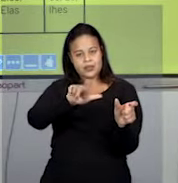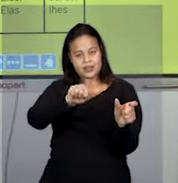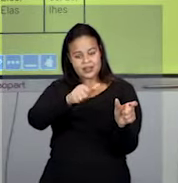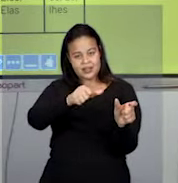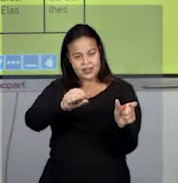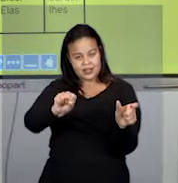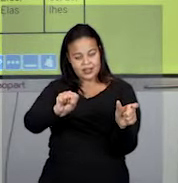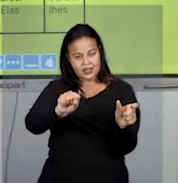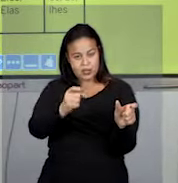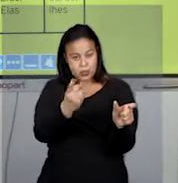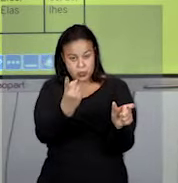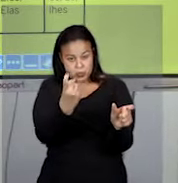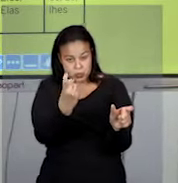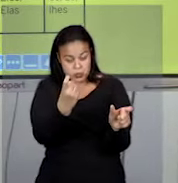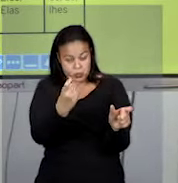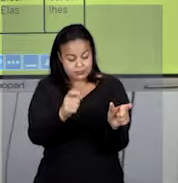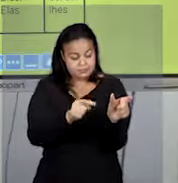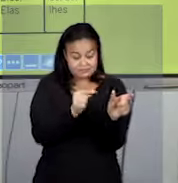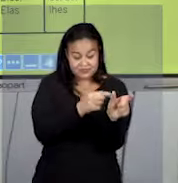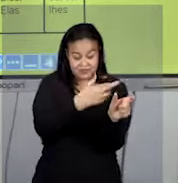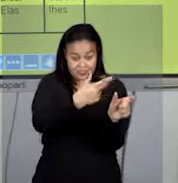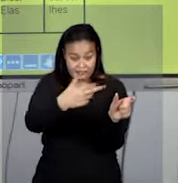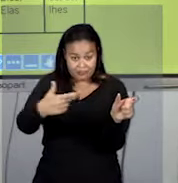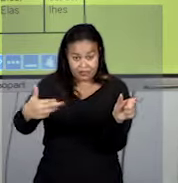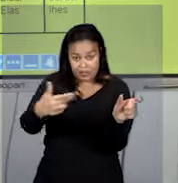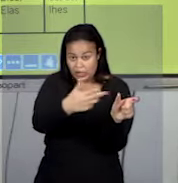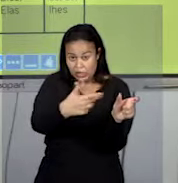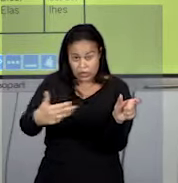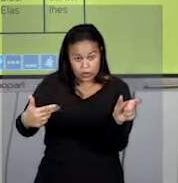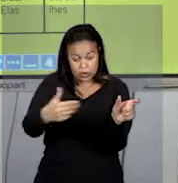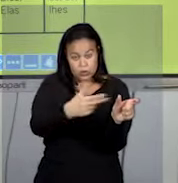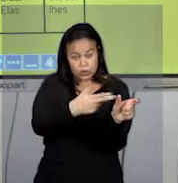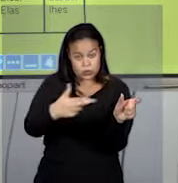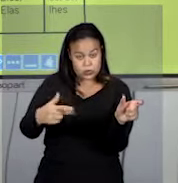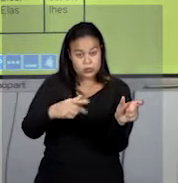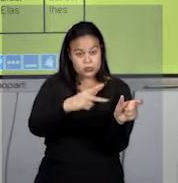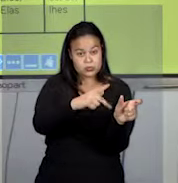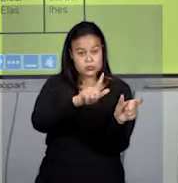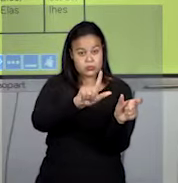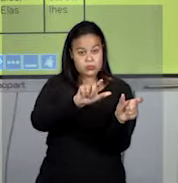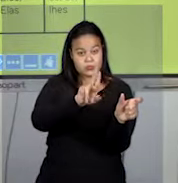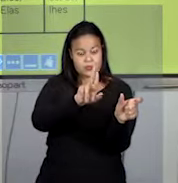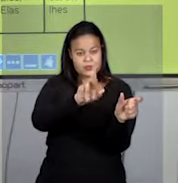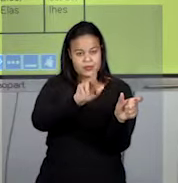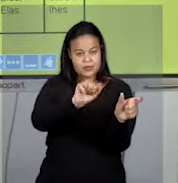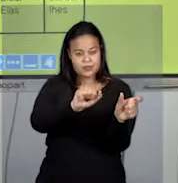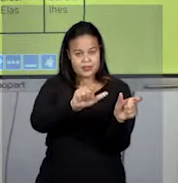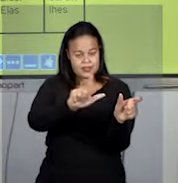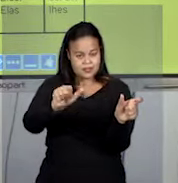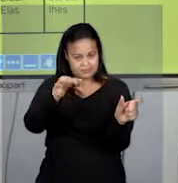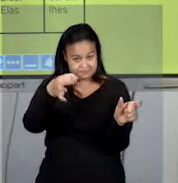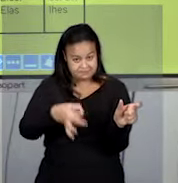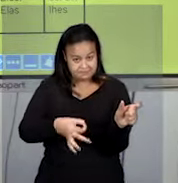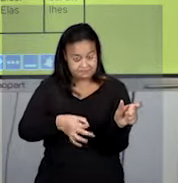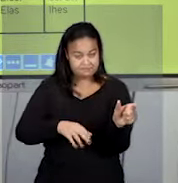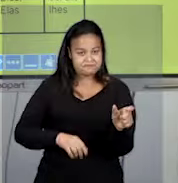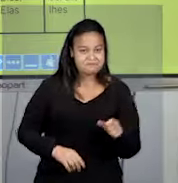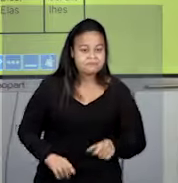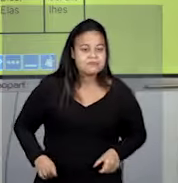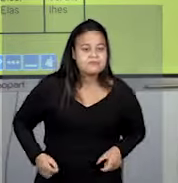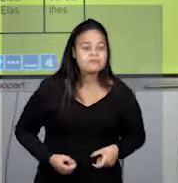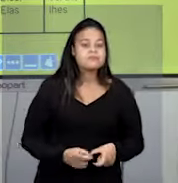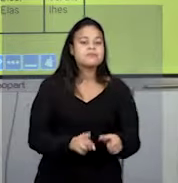singular só um e plural quando são muitos, certo? Acertei? Bom,